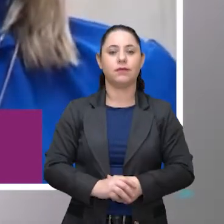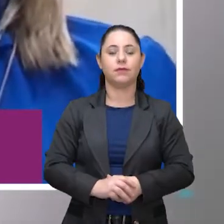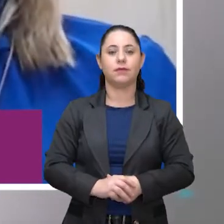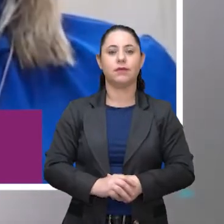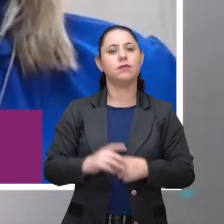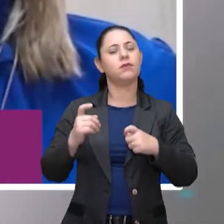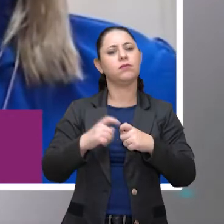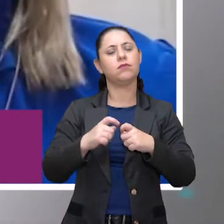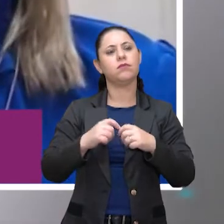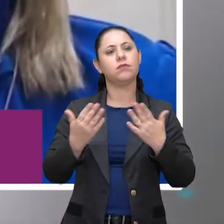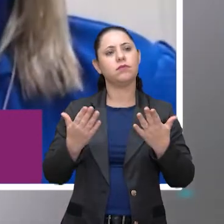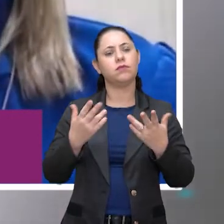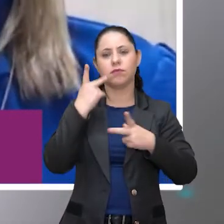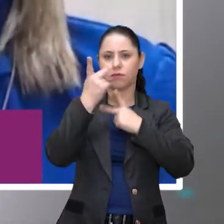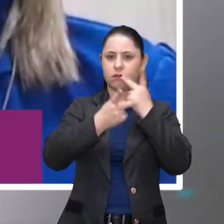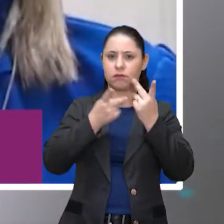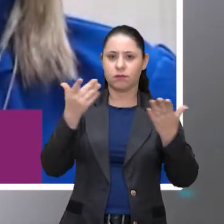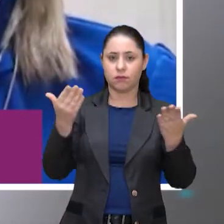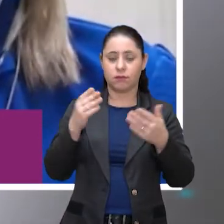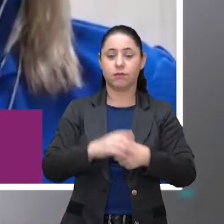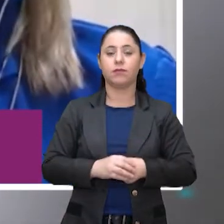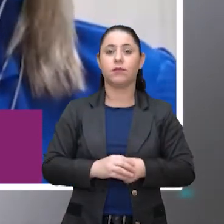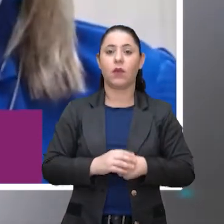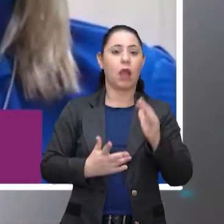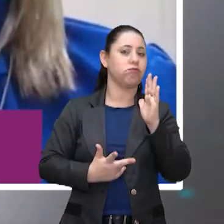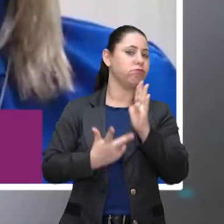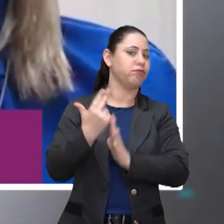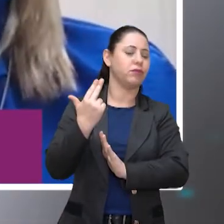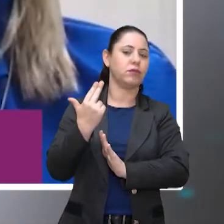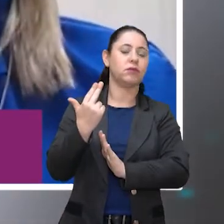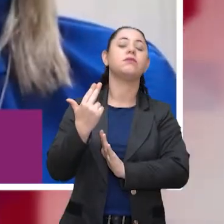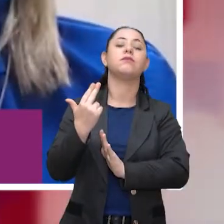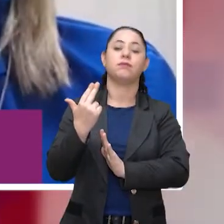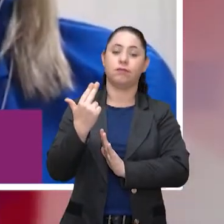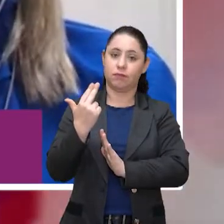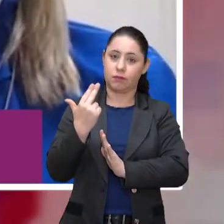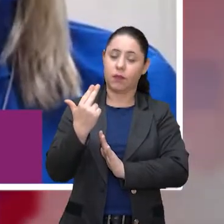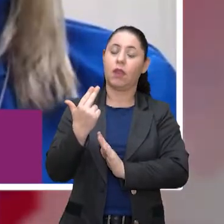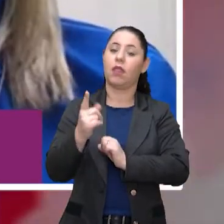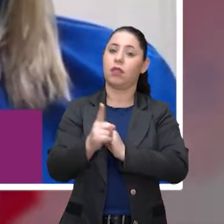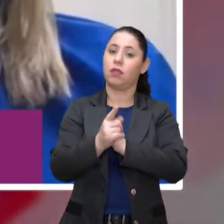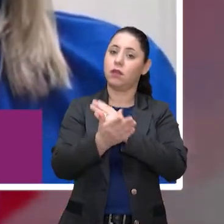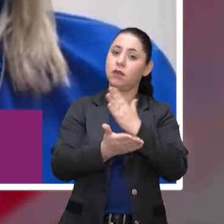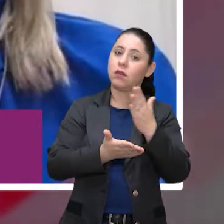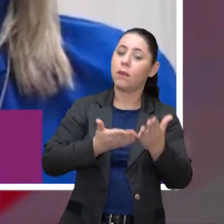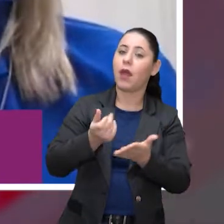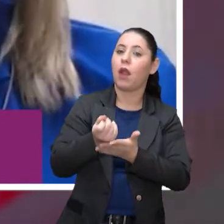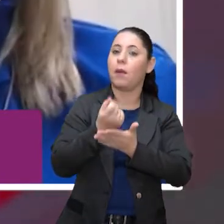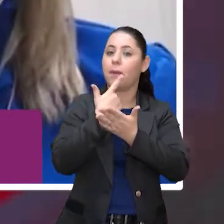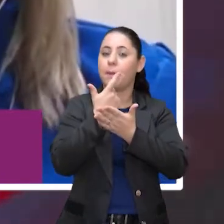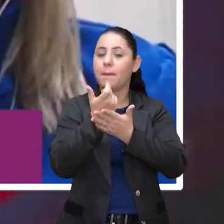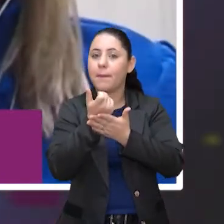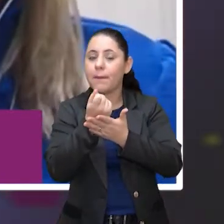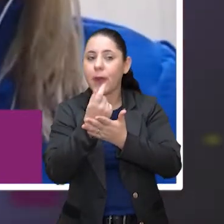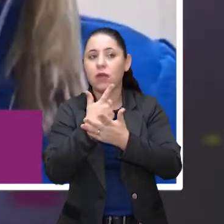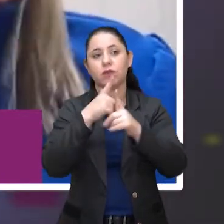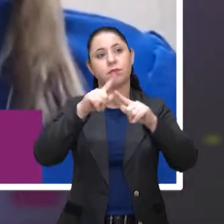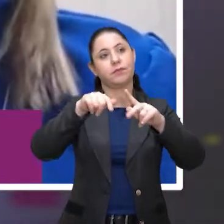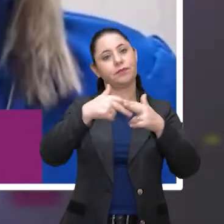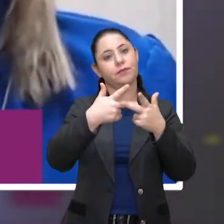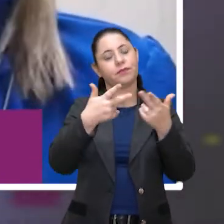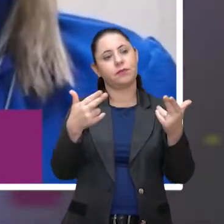Doutora, a gente está falando de intervenções, né, cirúrgicas, de tratamento clínico, medicamento.